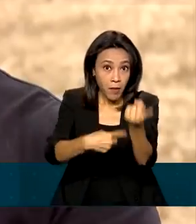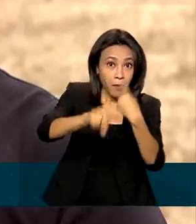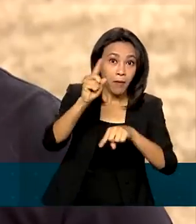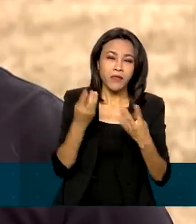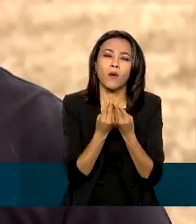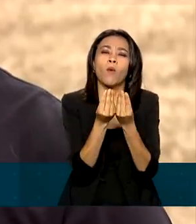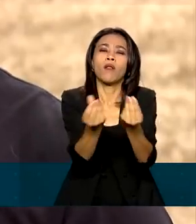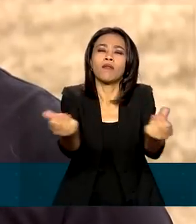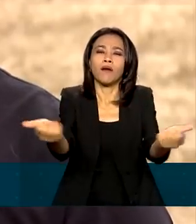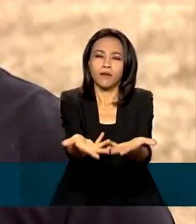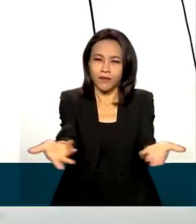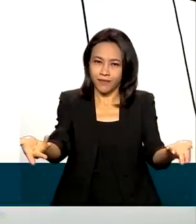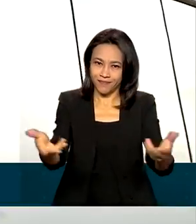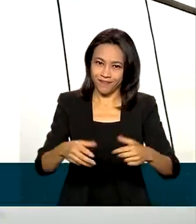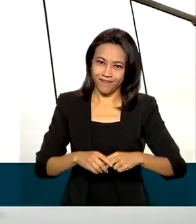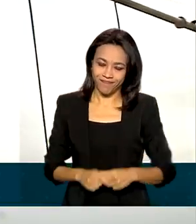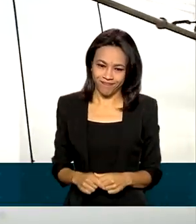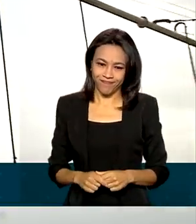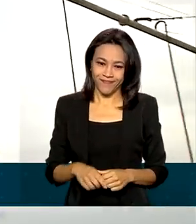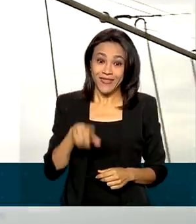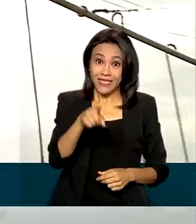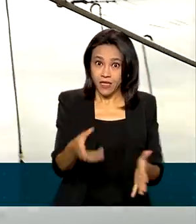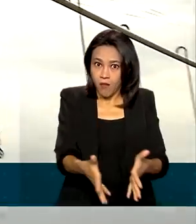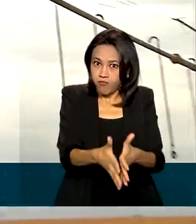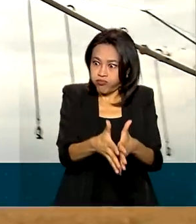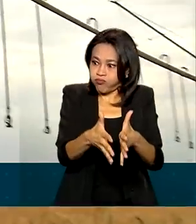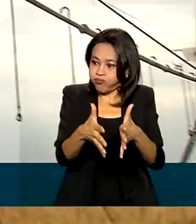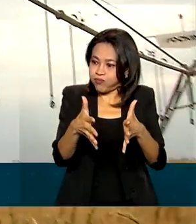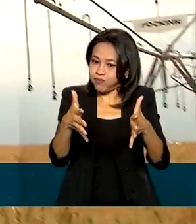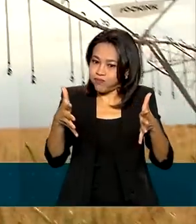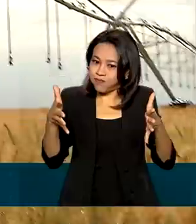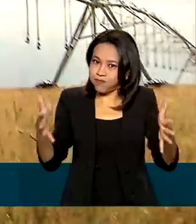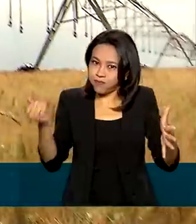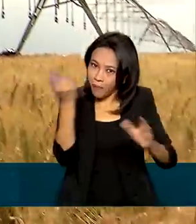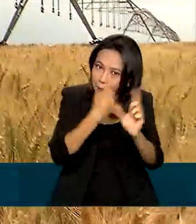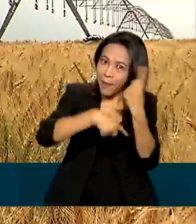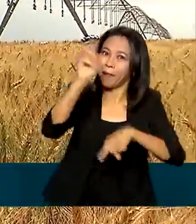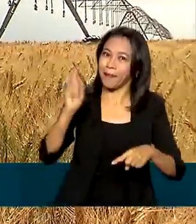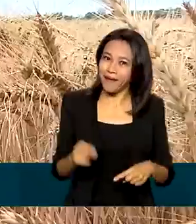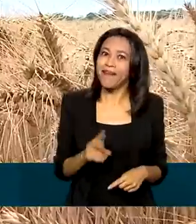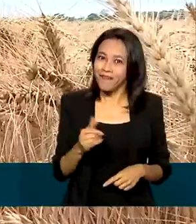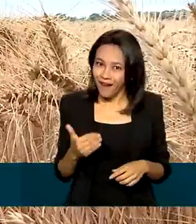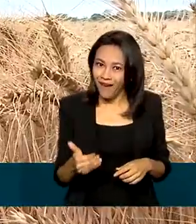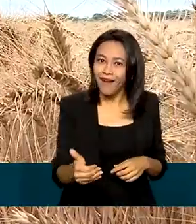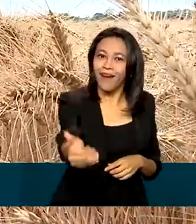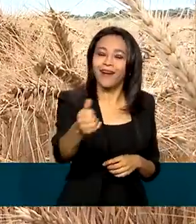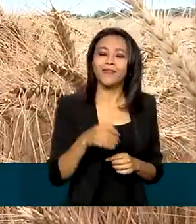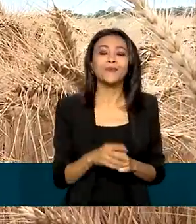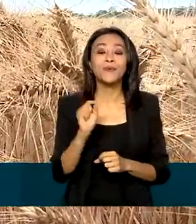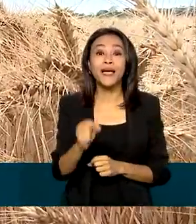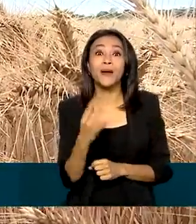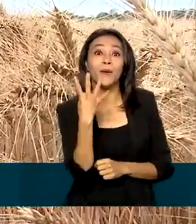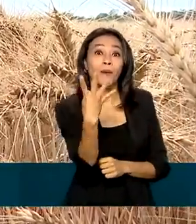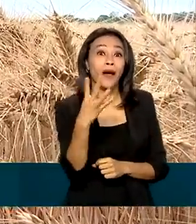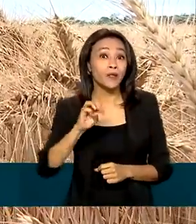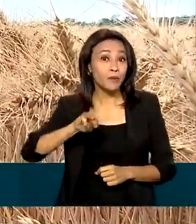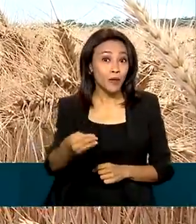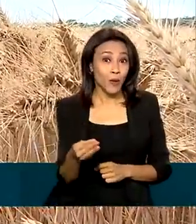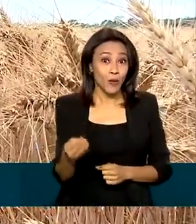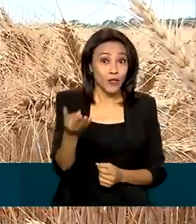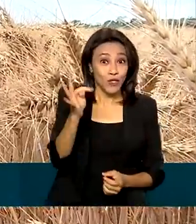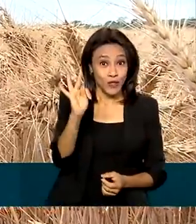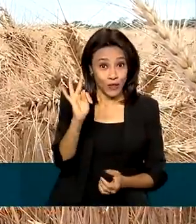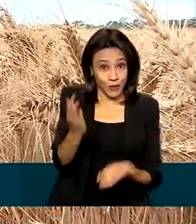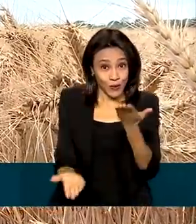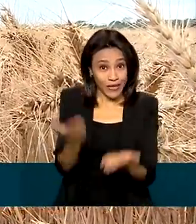essa qualidade de produção né se a expansão da produção der certo serão cerca de 4 milhões de toneladas